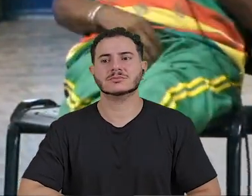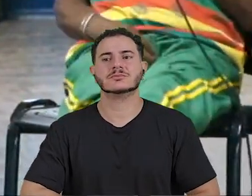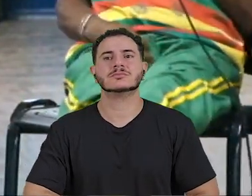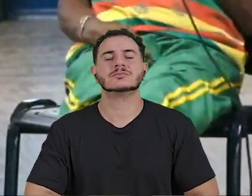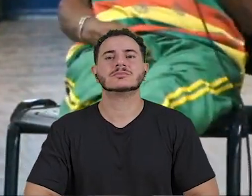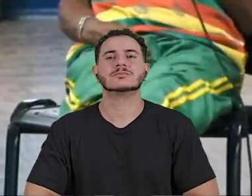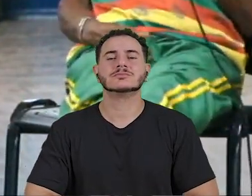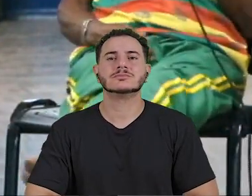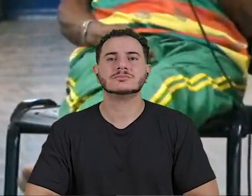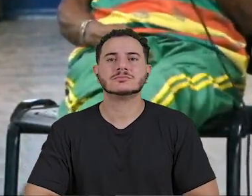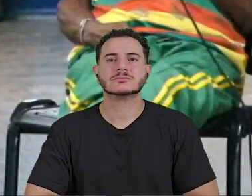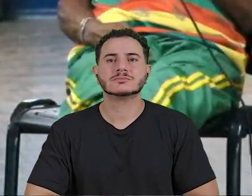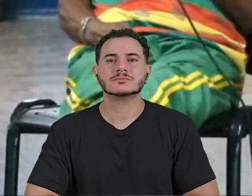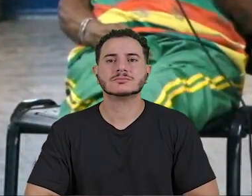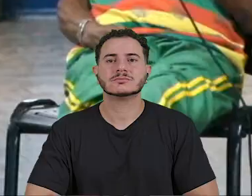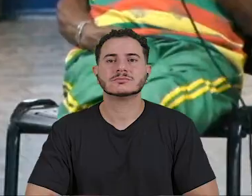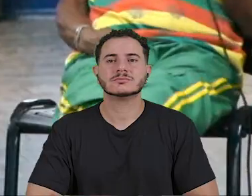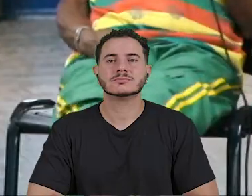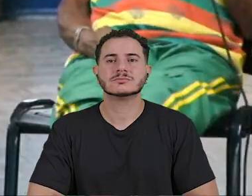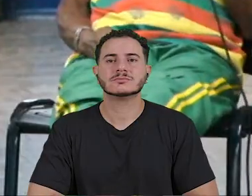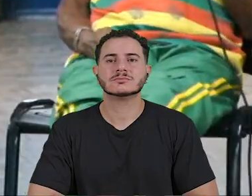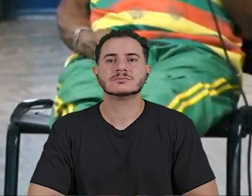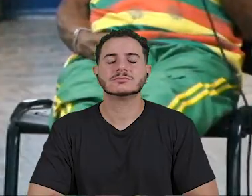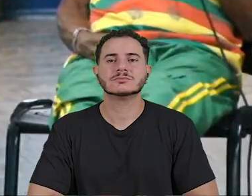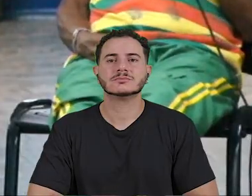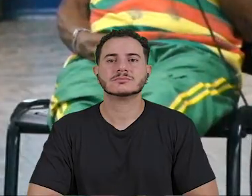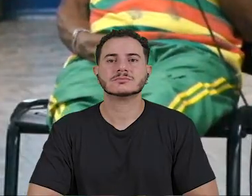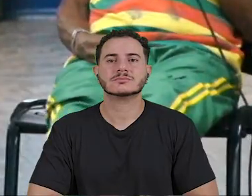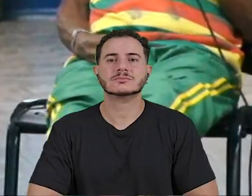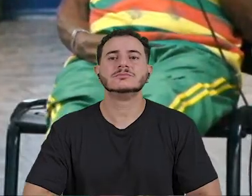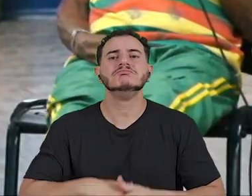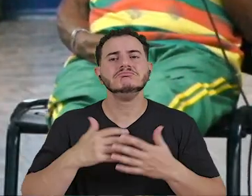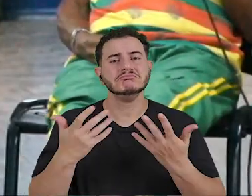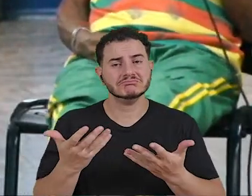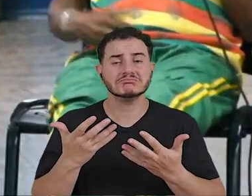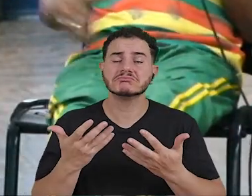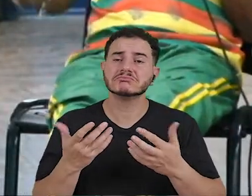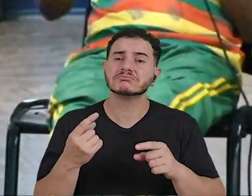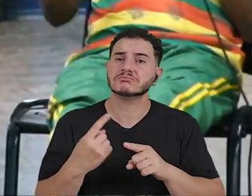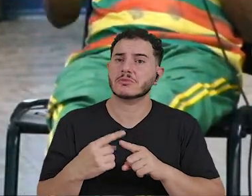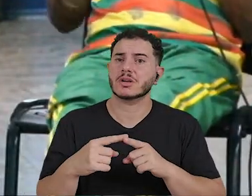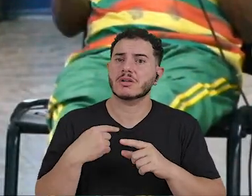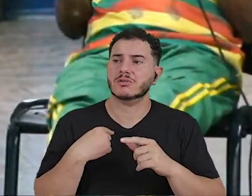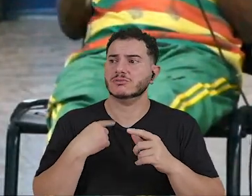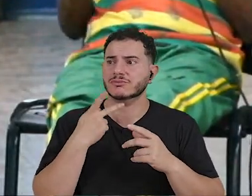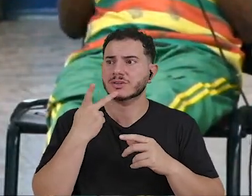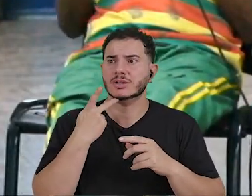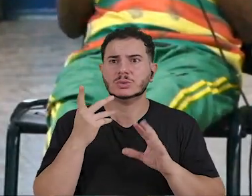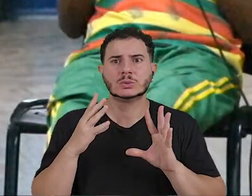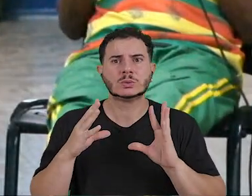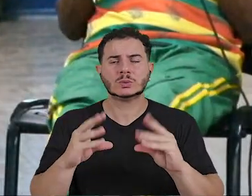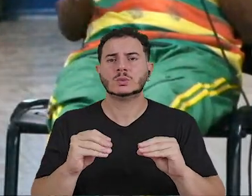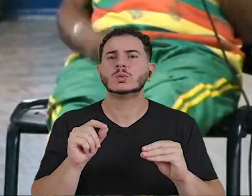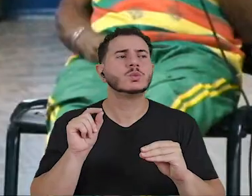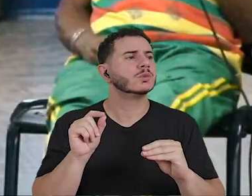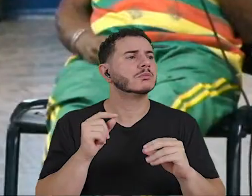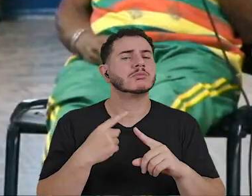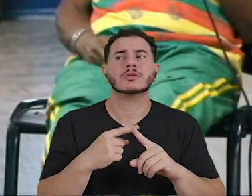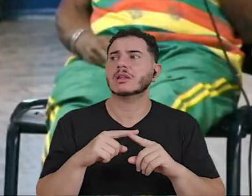Já chegou, amigo. Então, gente, eu só estou falando isso tudo porque ninguém pergunta.